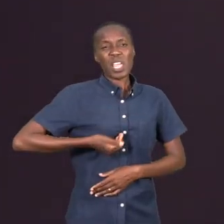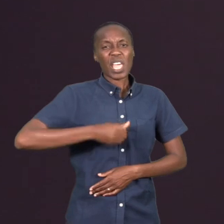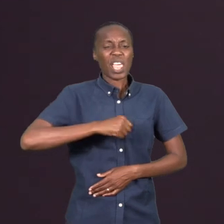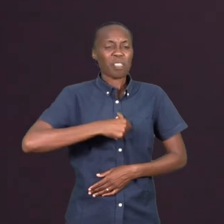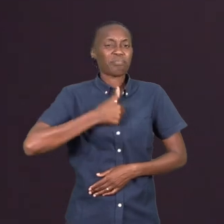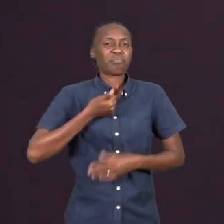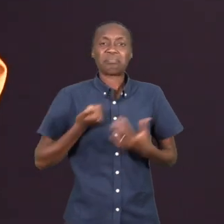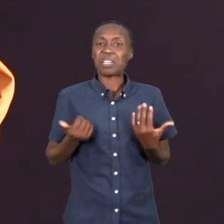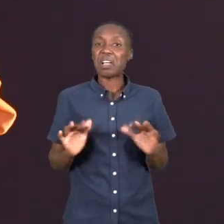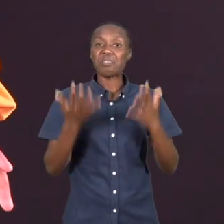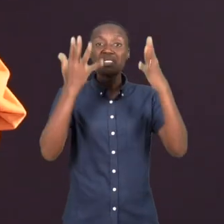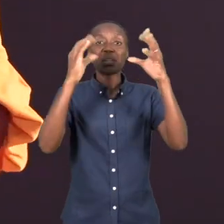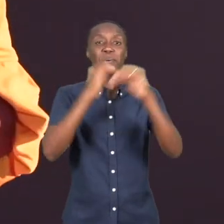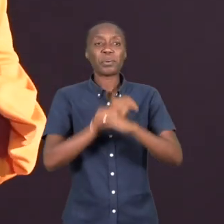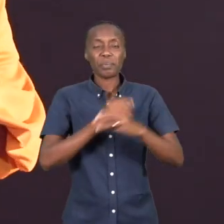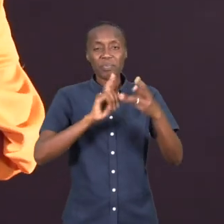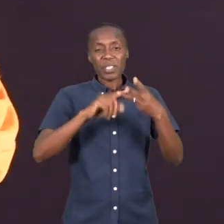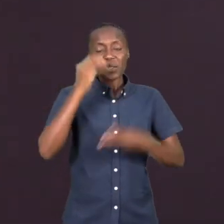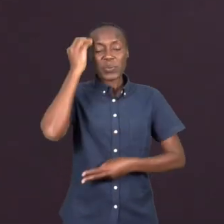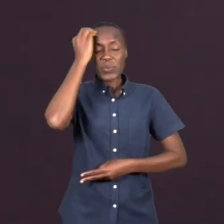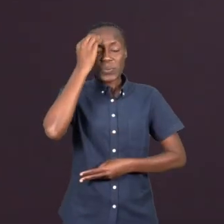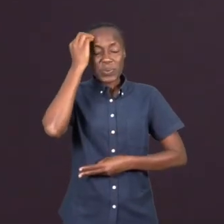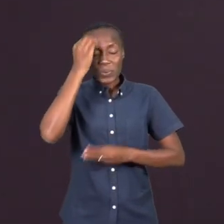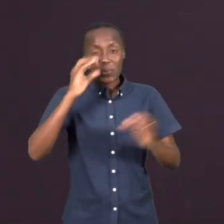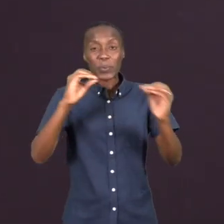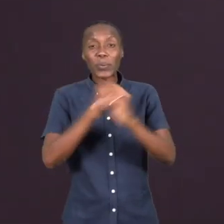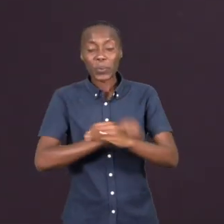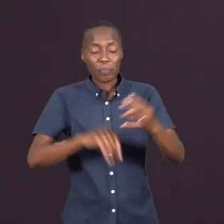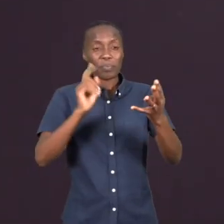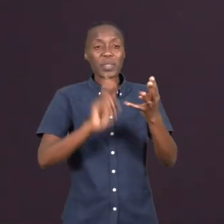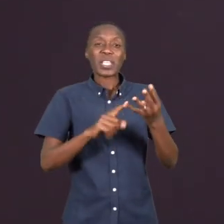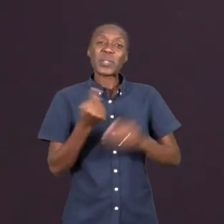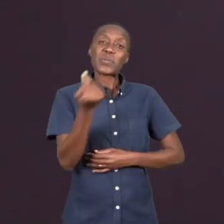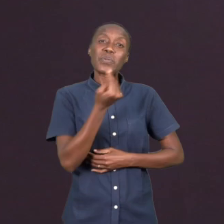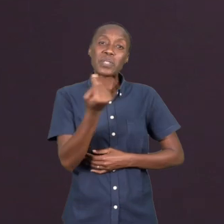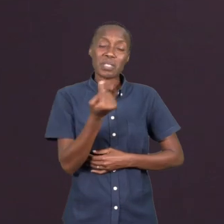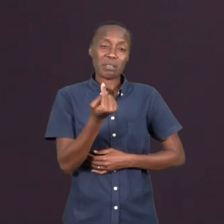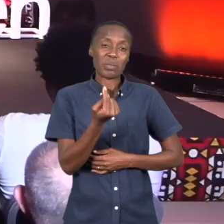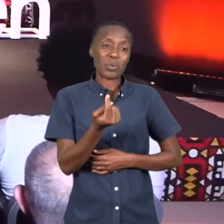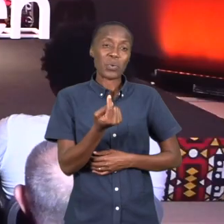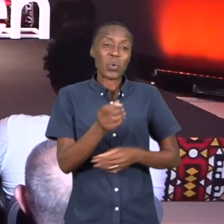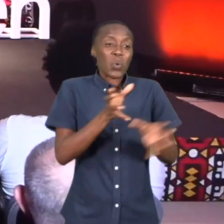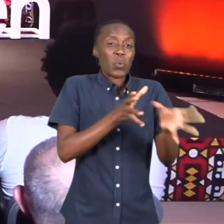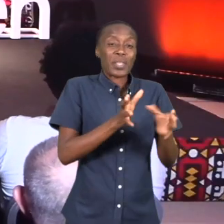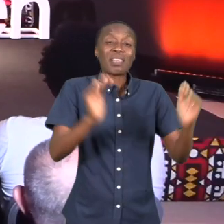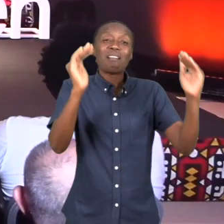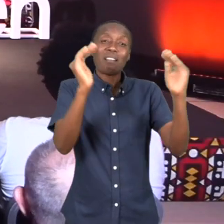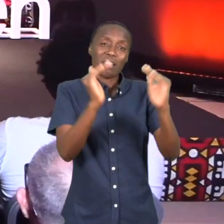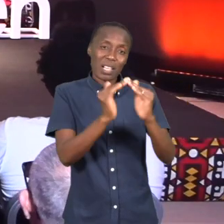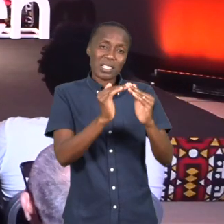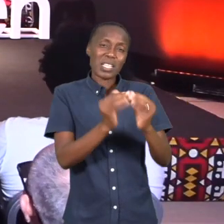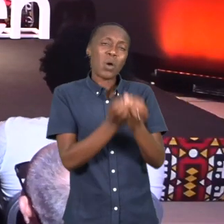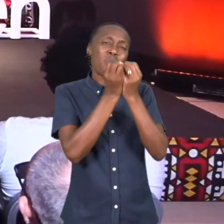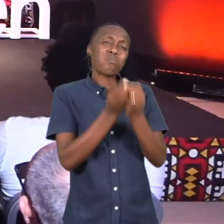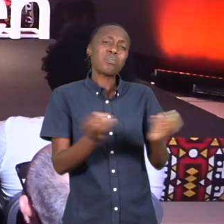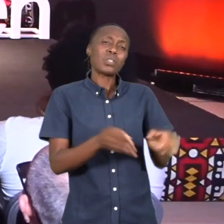desistir de si mesmas e dos seus sonhos para cuidarem sozinhas de uma casa onde vive mais de uma pessoa? O que fazer